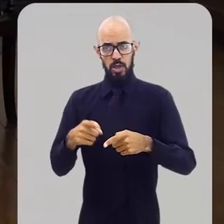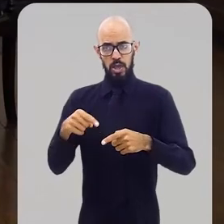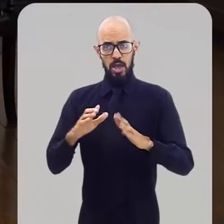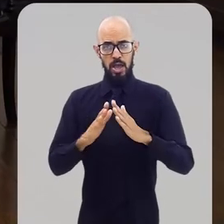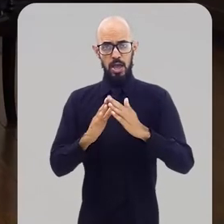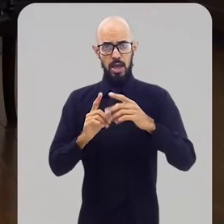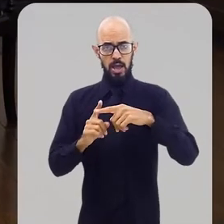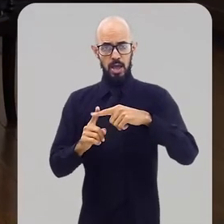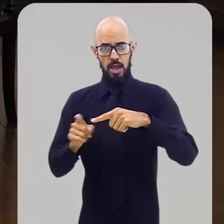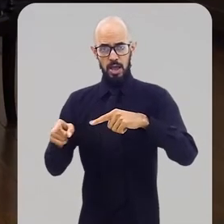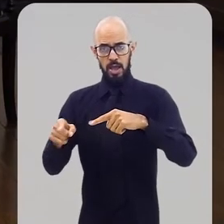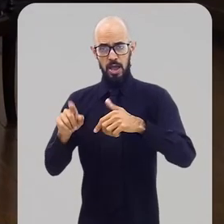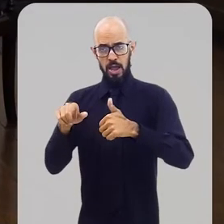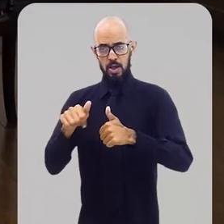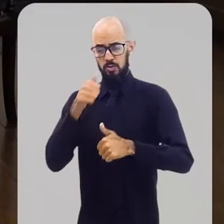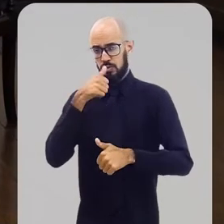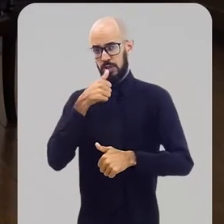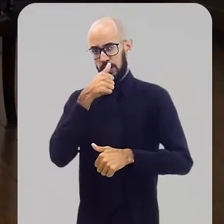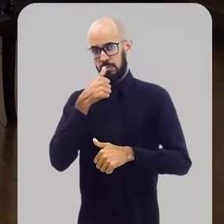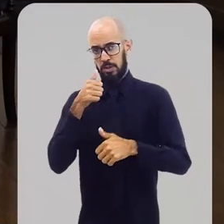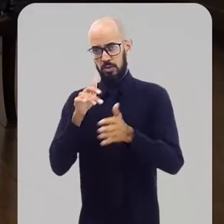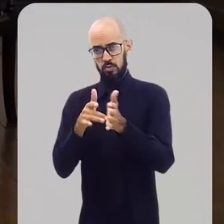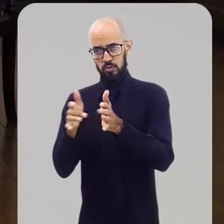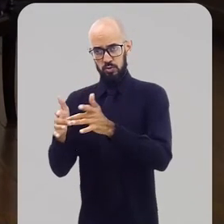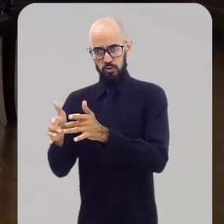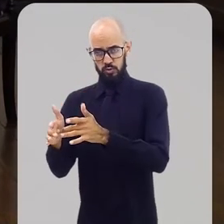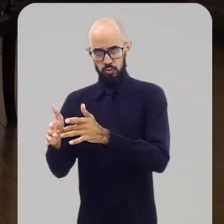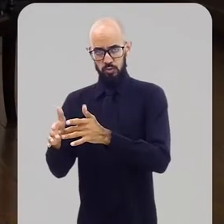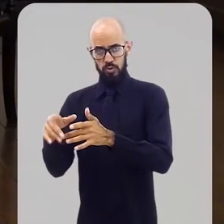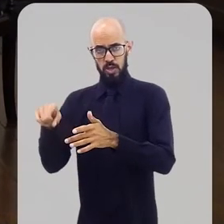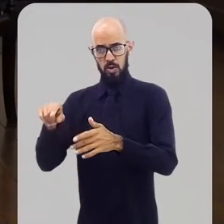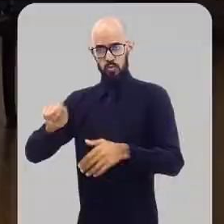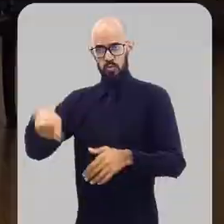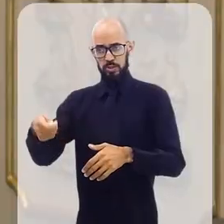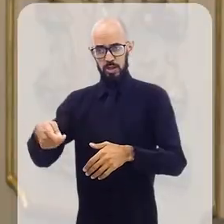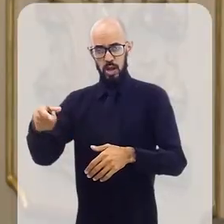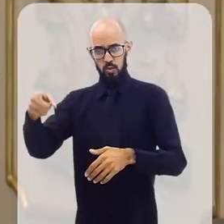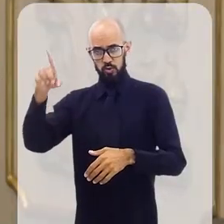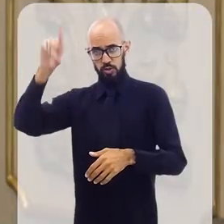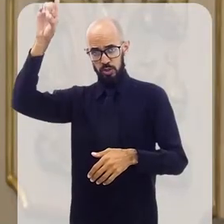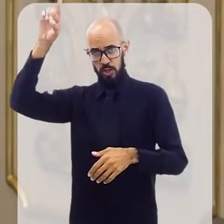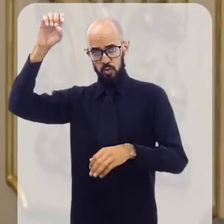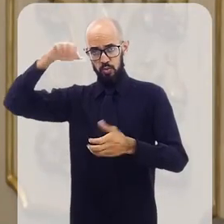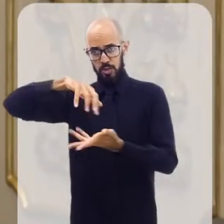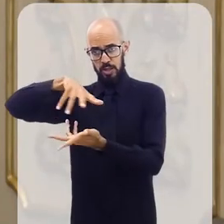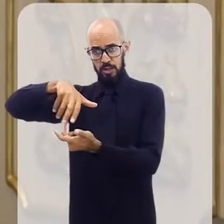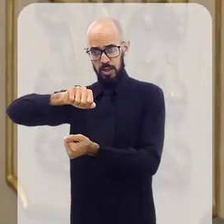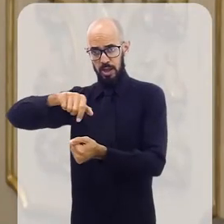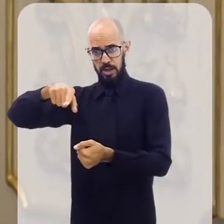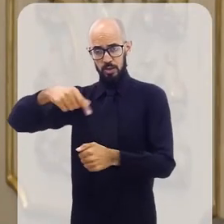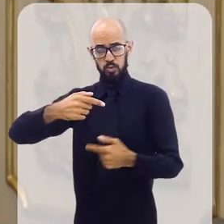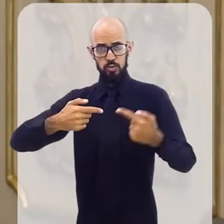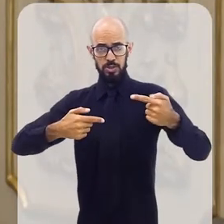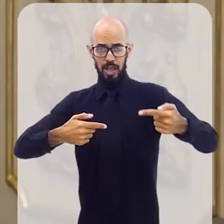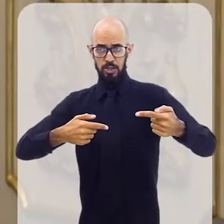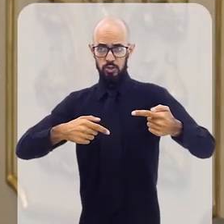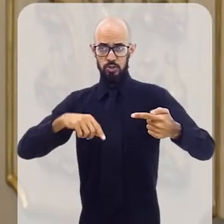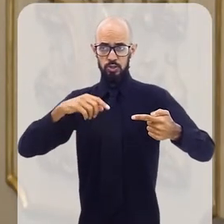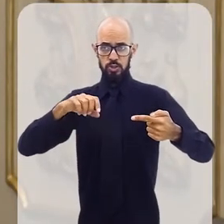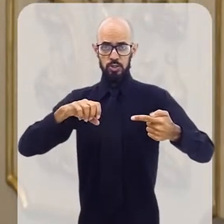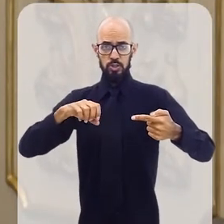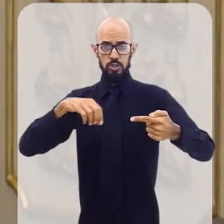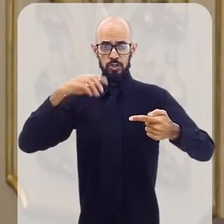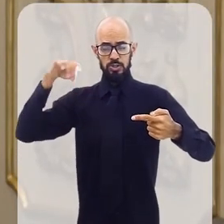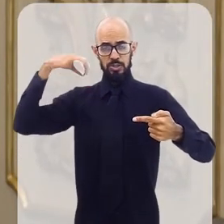é o sinal da presença de Cristo na terra e os sete sacramentos instituídos da